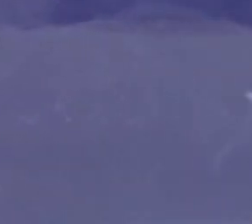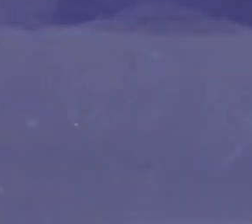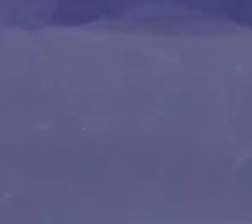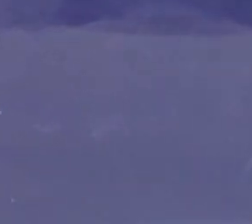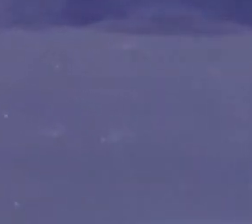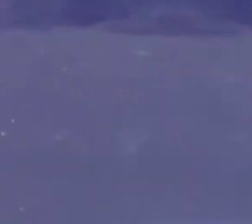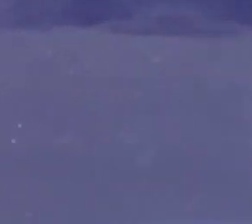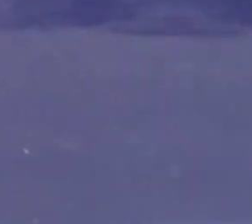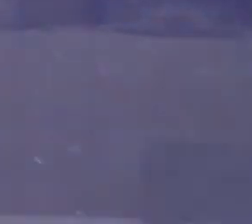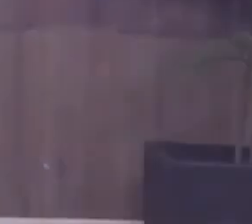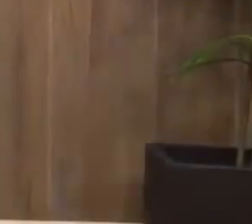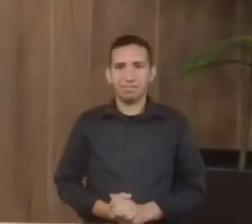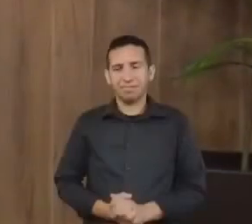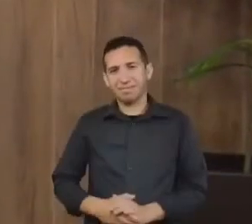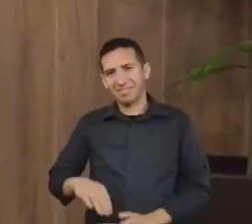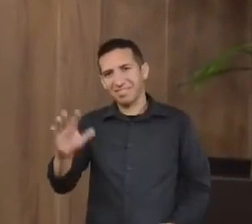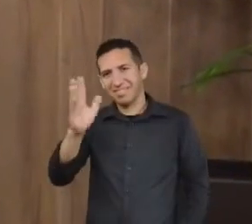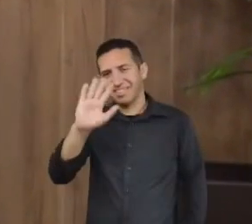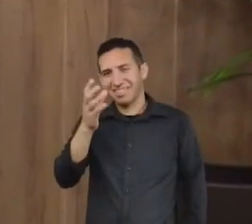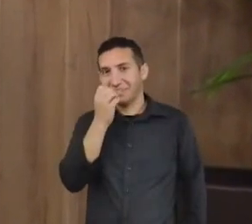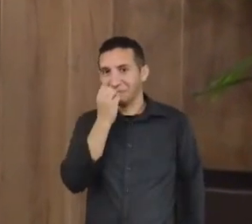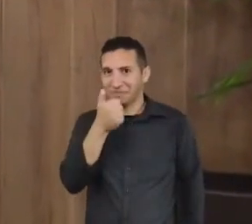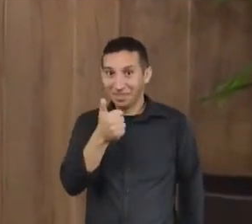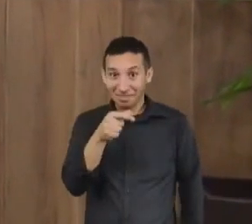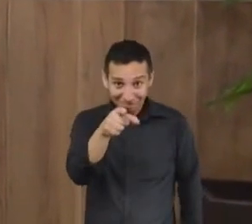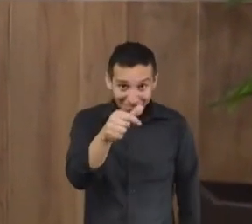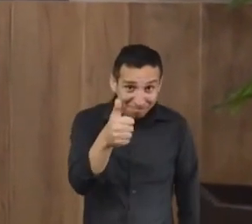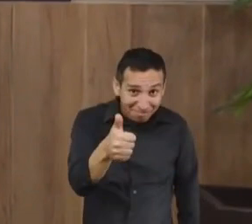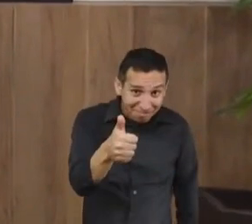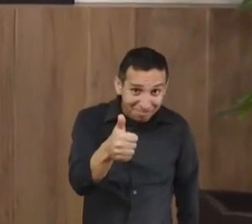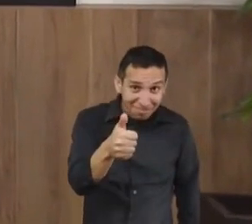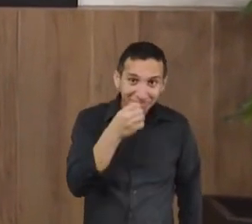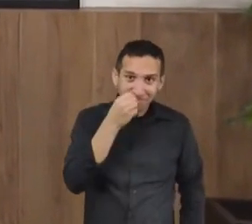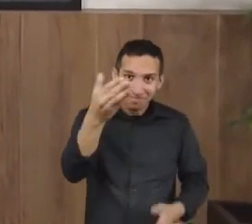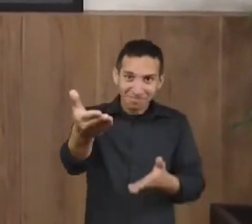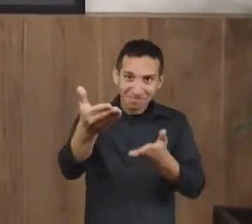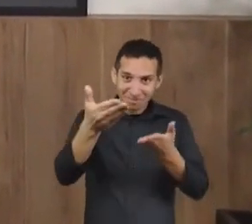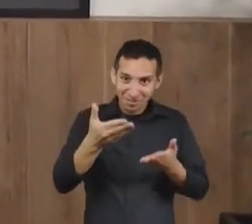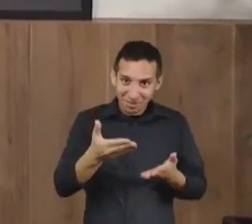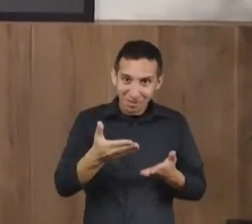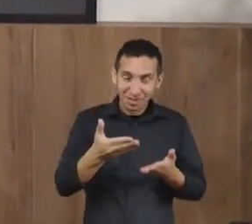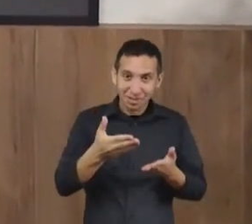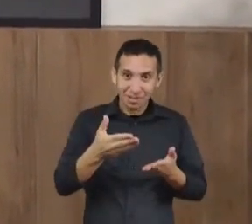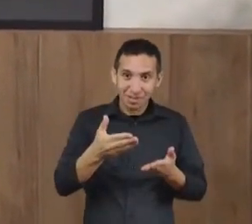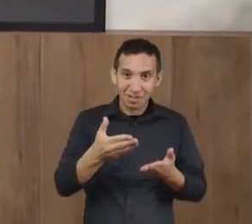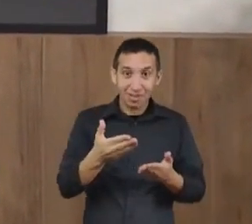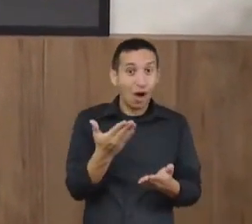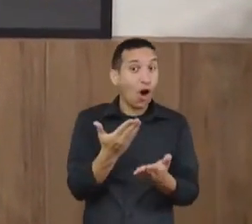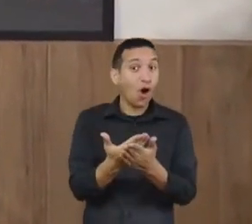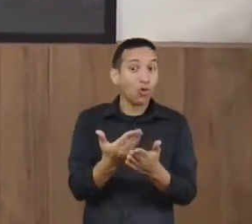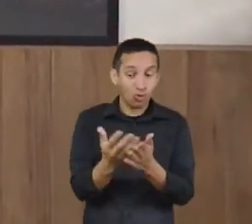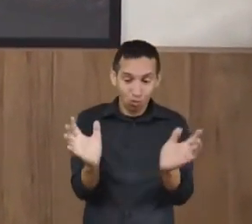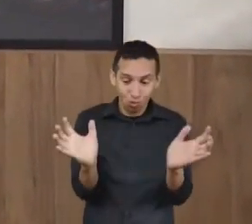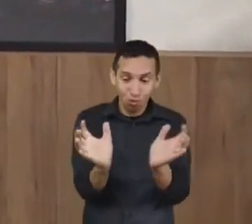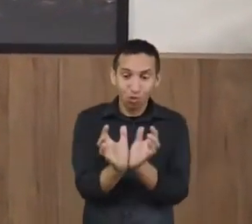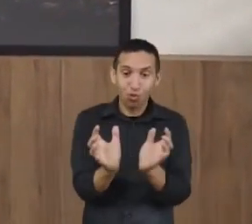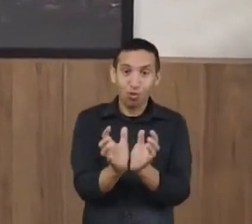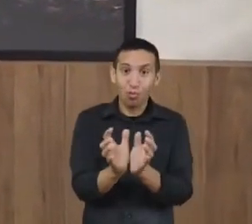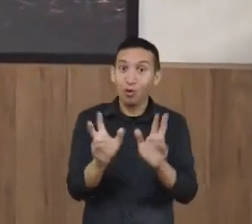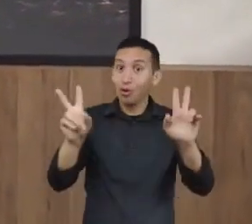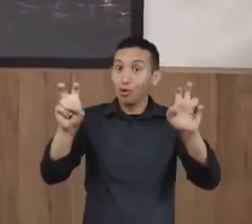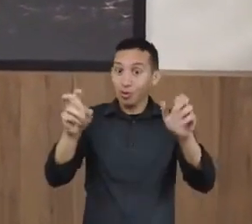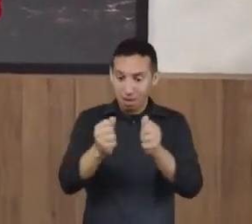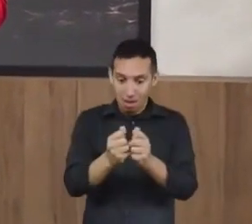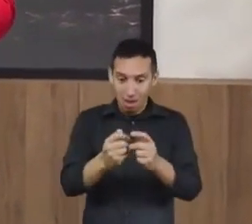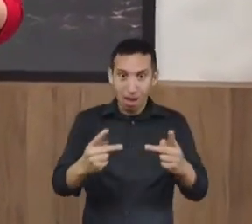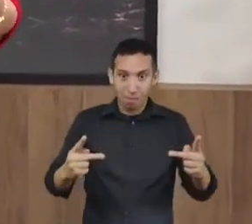E aí o Olá tudo bem com você seja muito bem-vindo à classe bíblica Apocalipse revelações